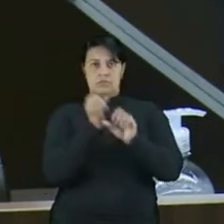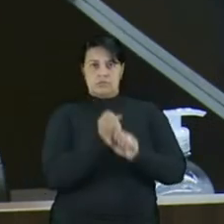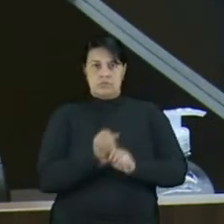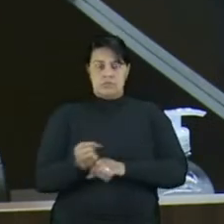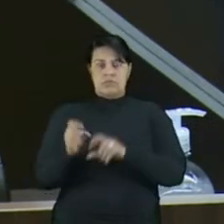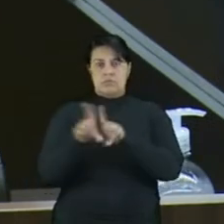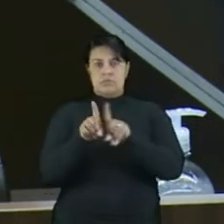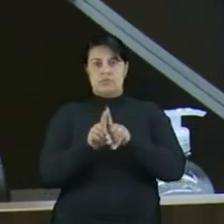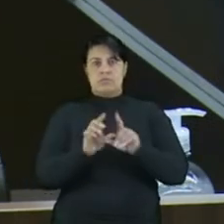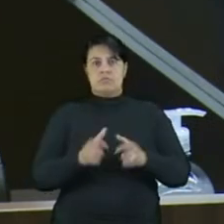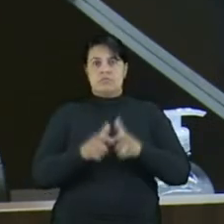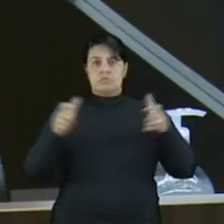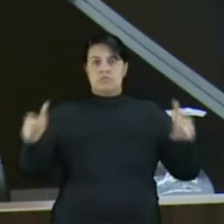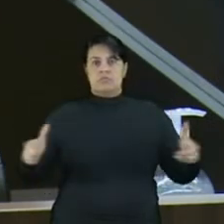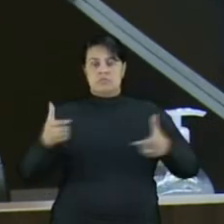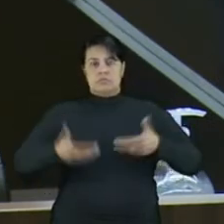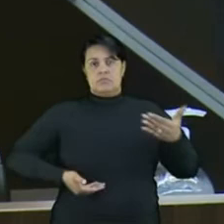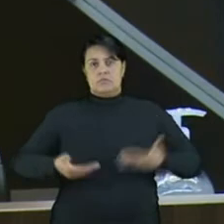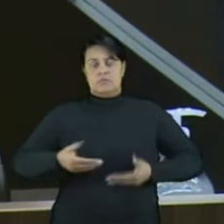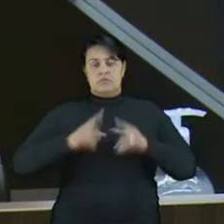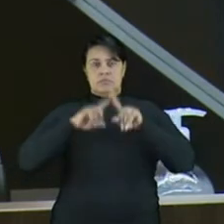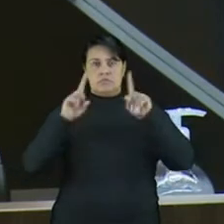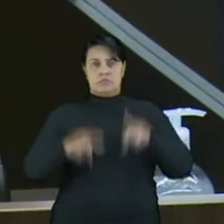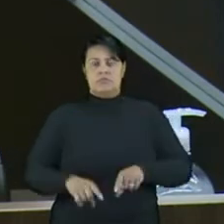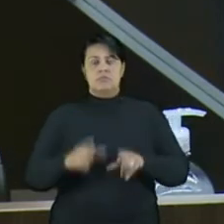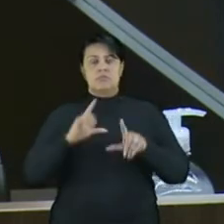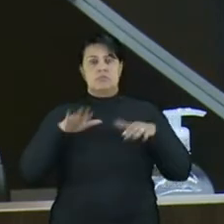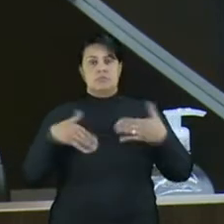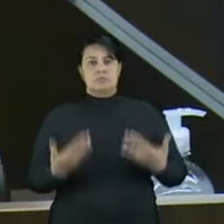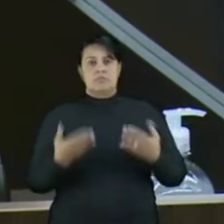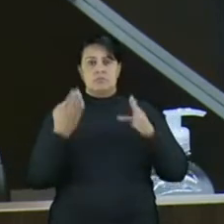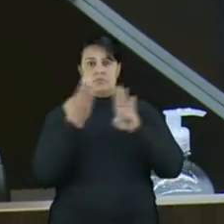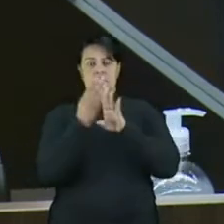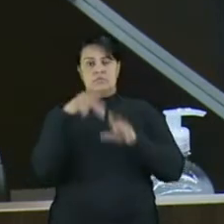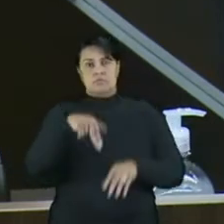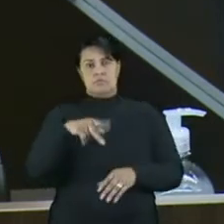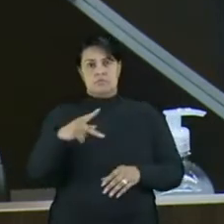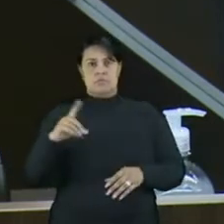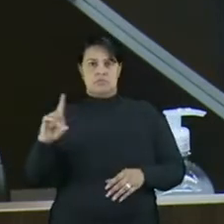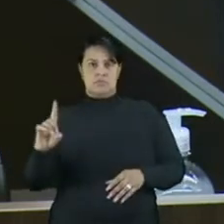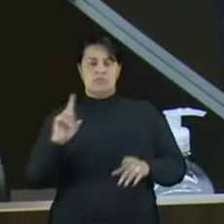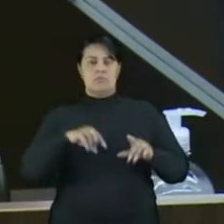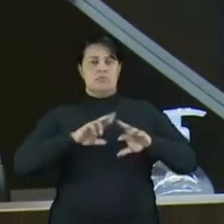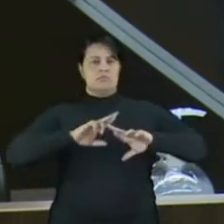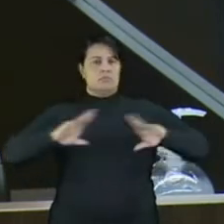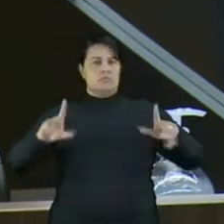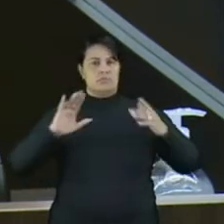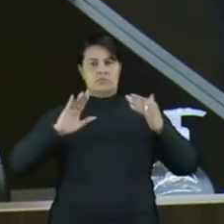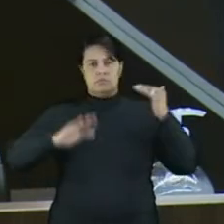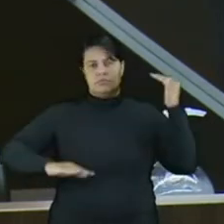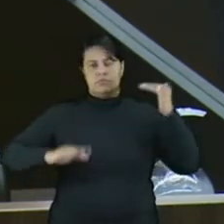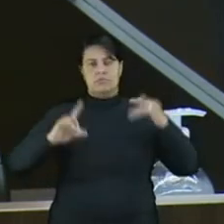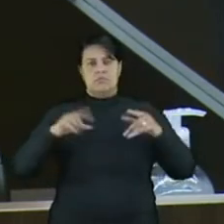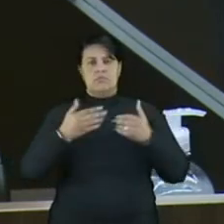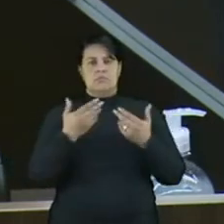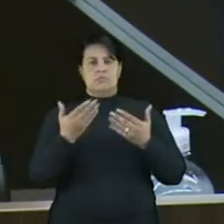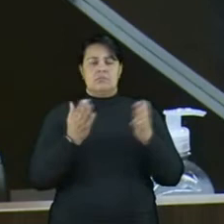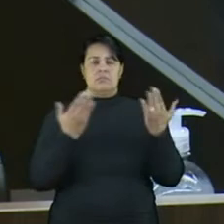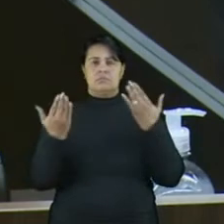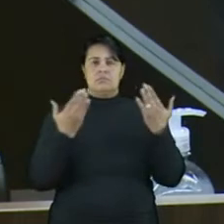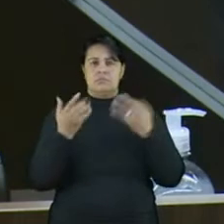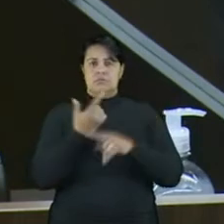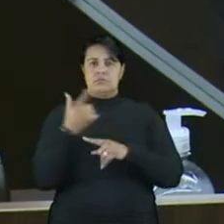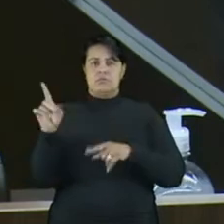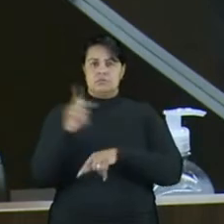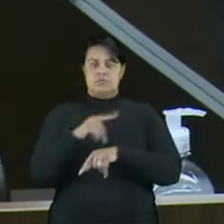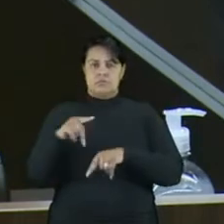funcionários. Portanto, os dados revelam que o tamanho da NPD apresenta discrepância significativa quanto comparado com os outros